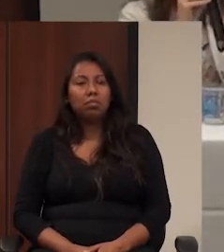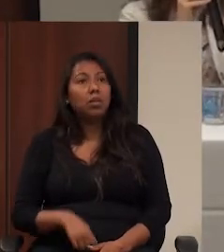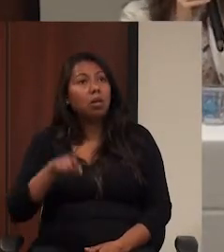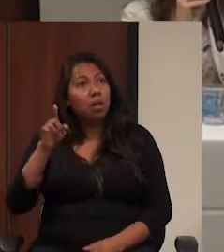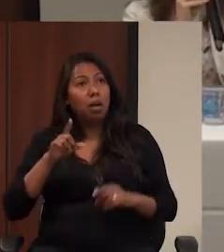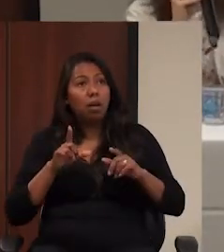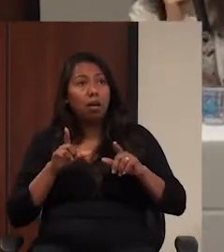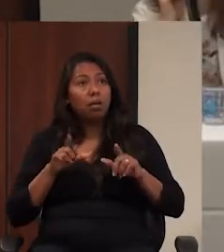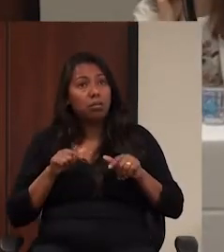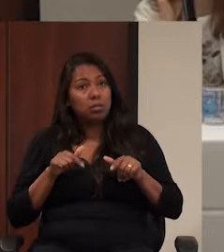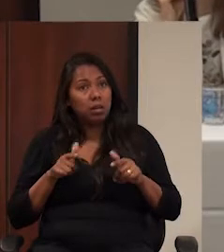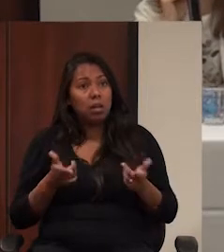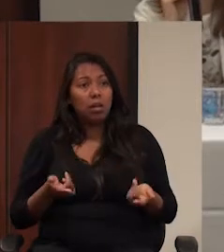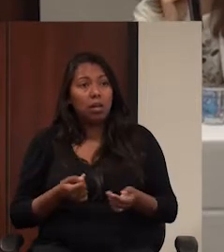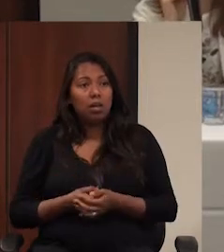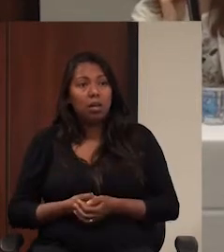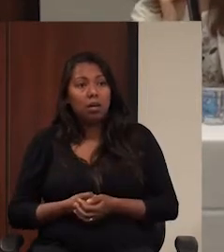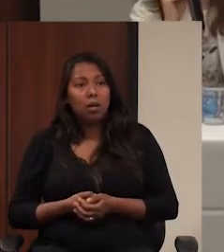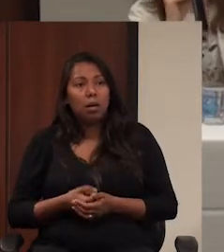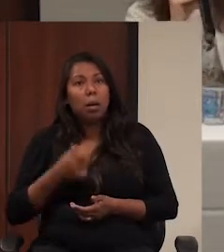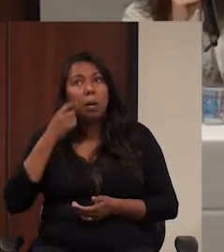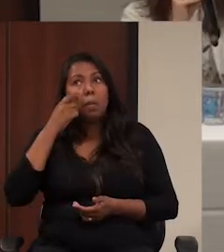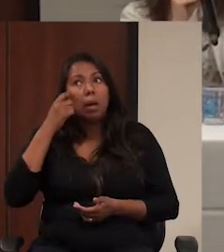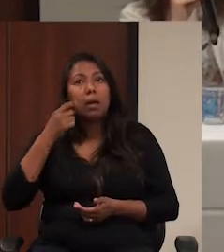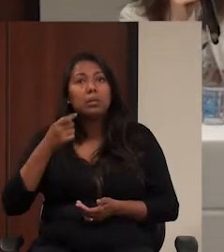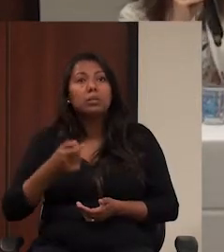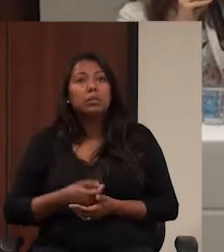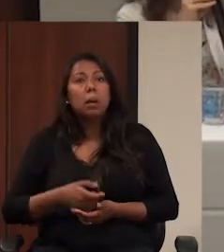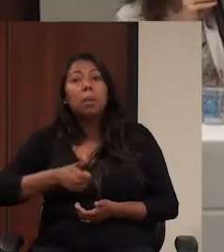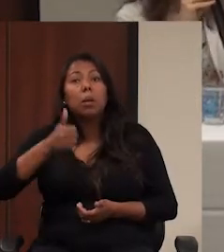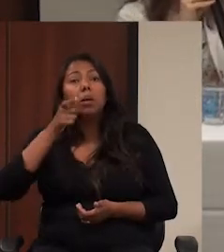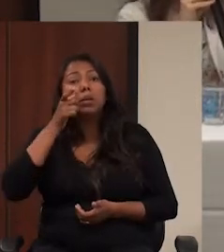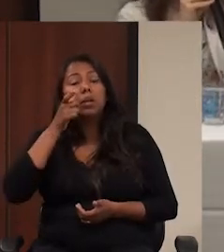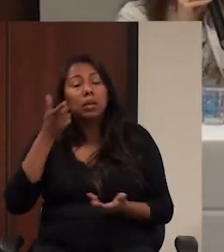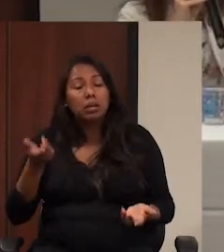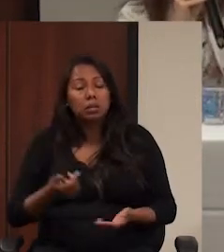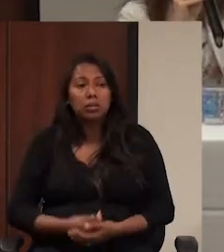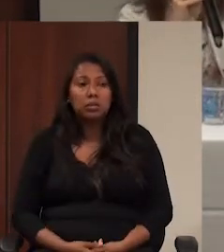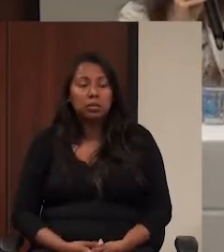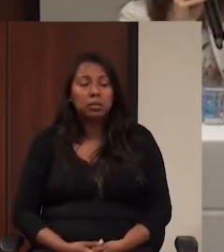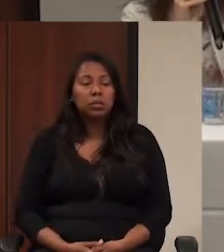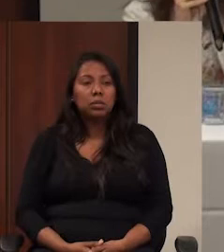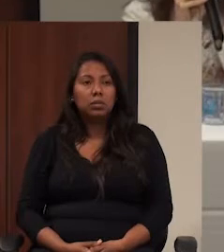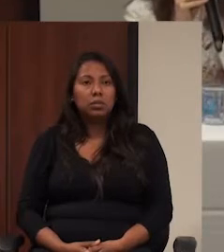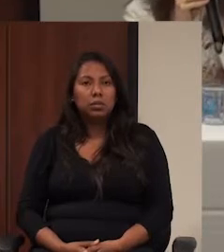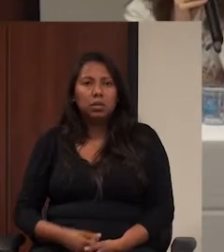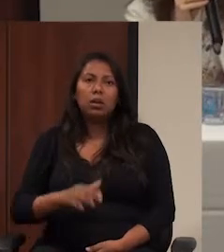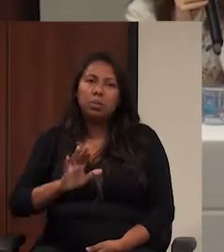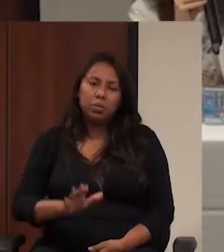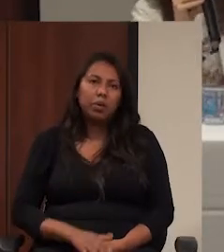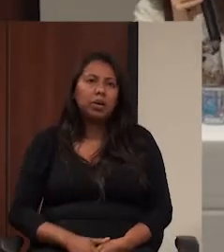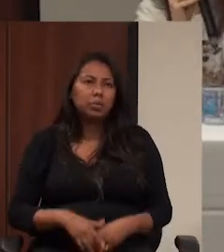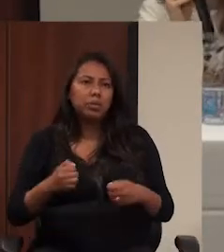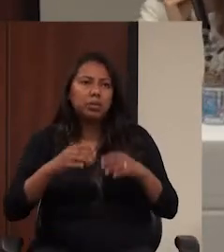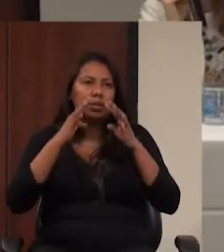continuam trabalhando também ainda na perspectiva do melhor interesse, embora se tenha essa principiologia toda de ouvir a vontade